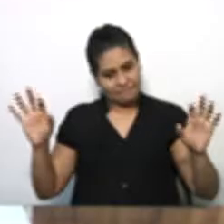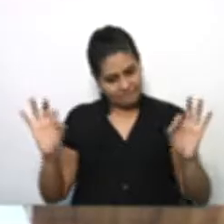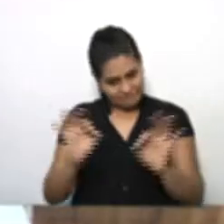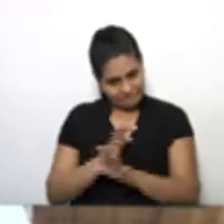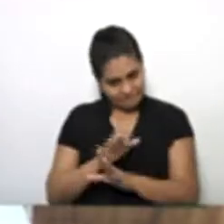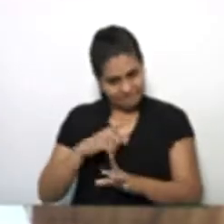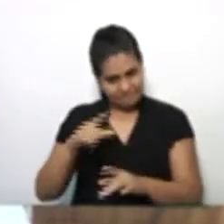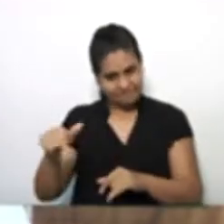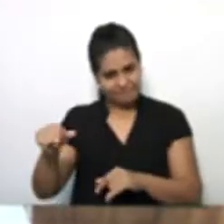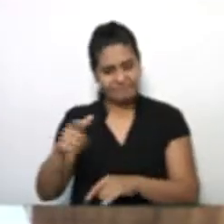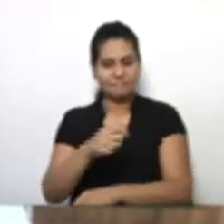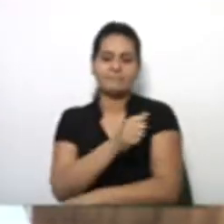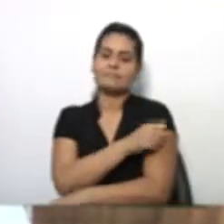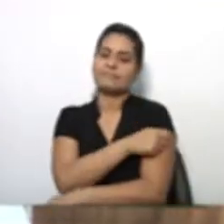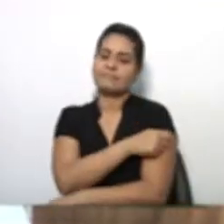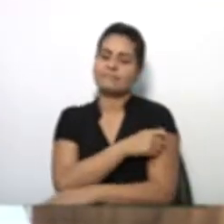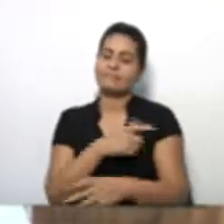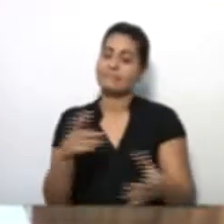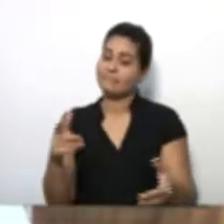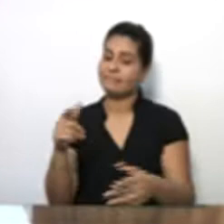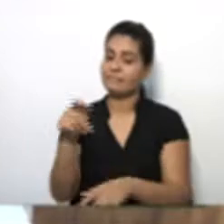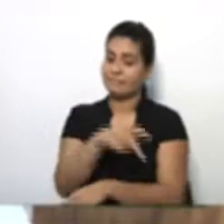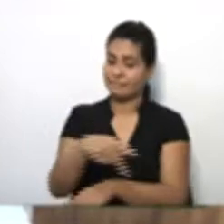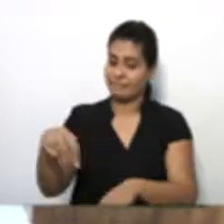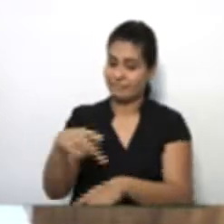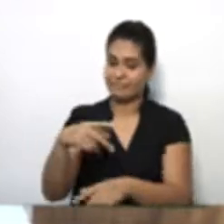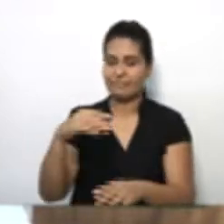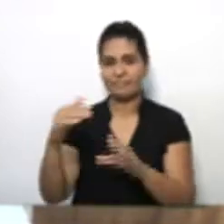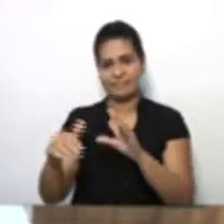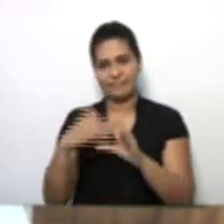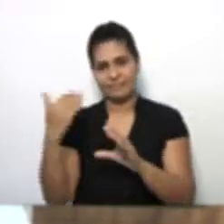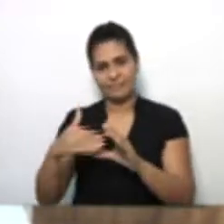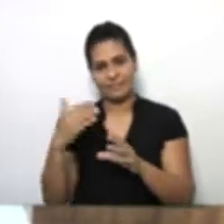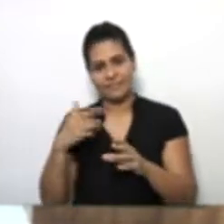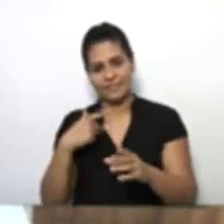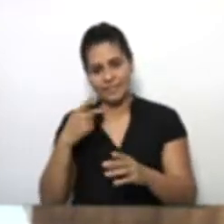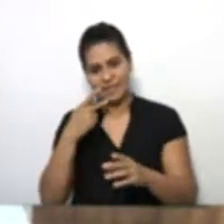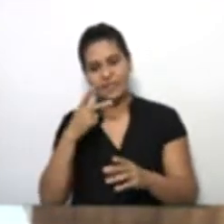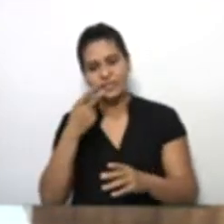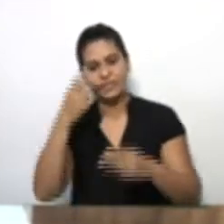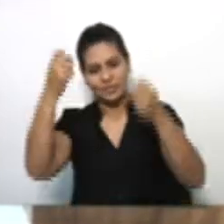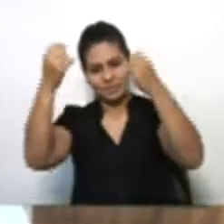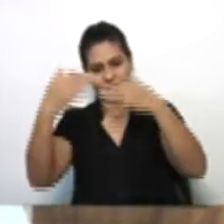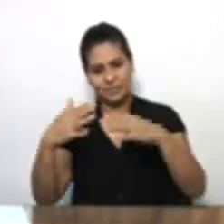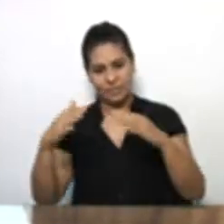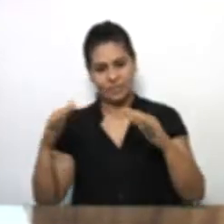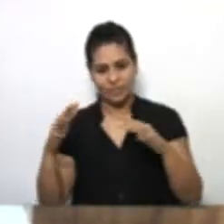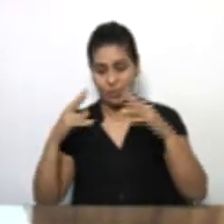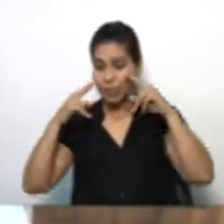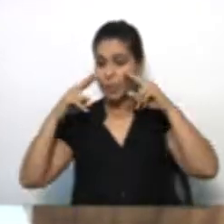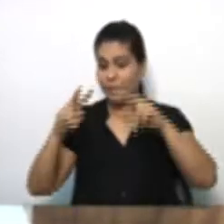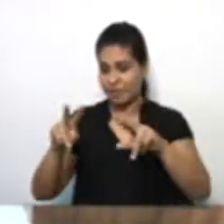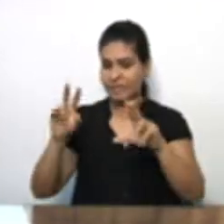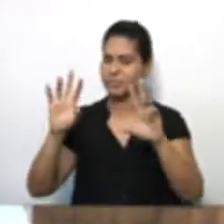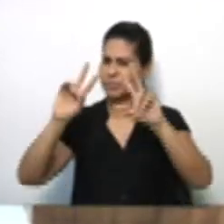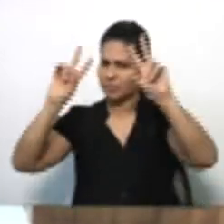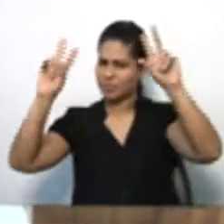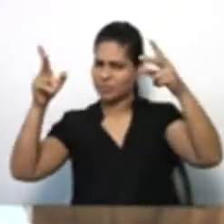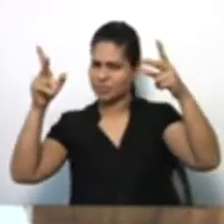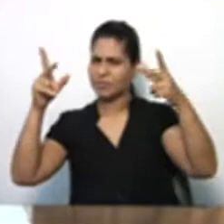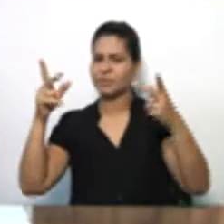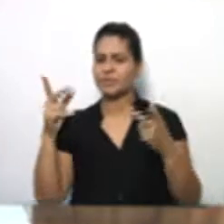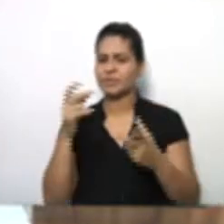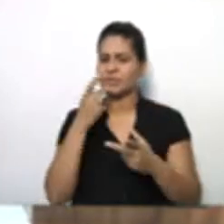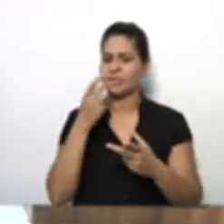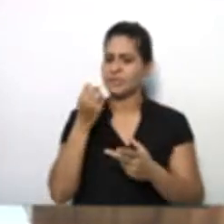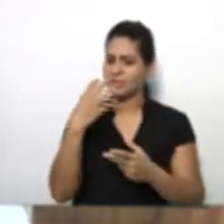Os alunos aqui, os professores e alunos que têm entrado no chat, estão dizendo que estão acompanhando o assunto e que estão